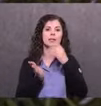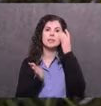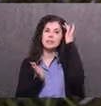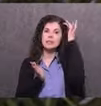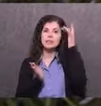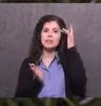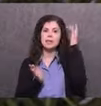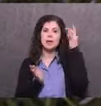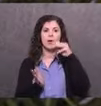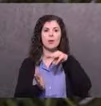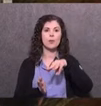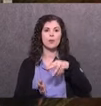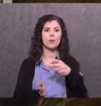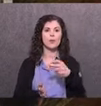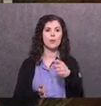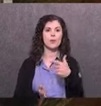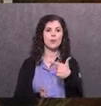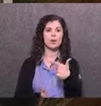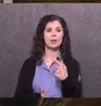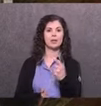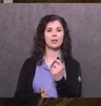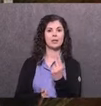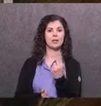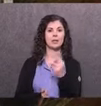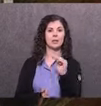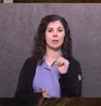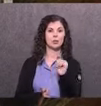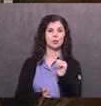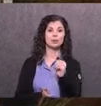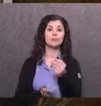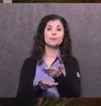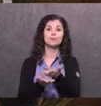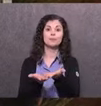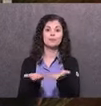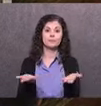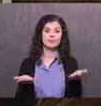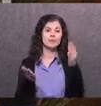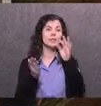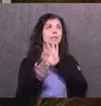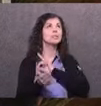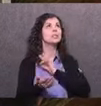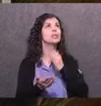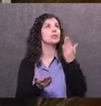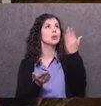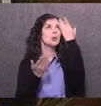Mateus. Glória a vós,